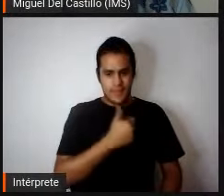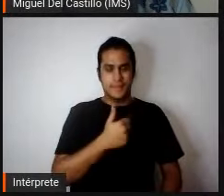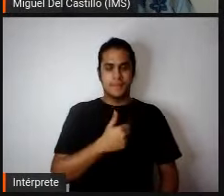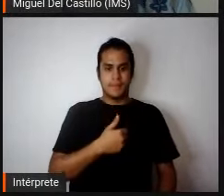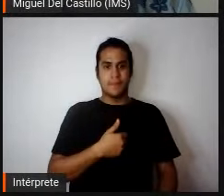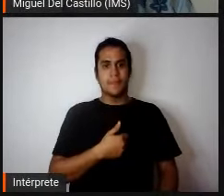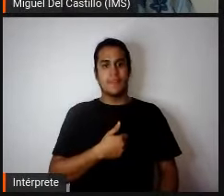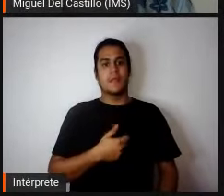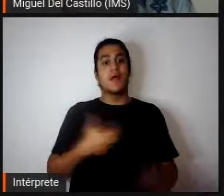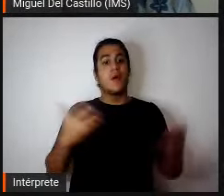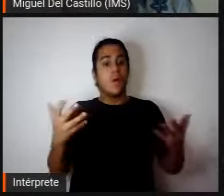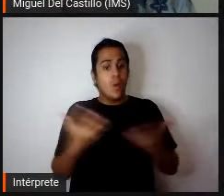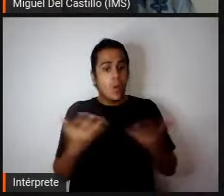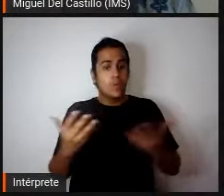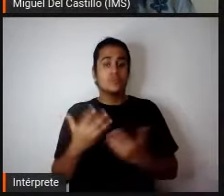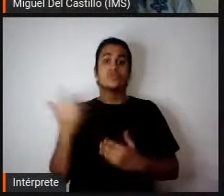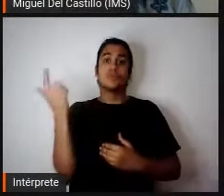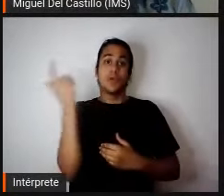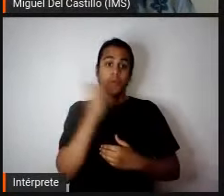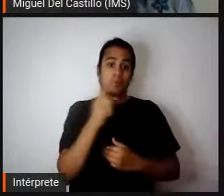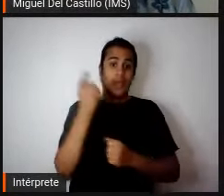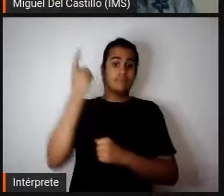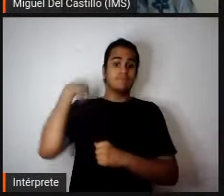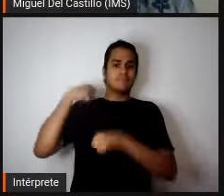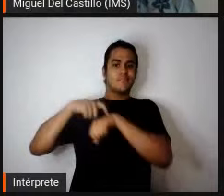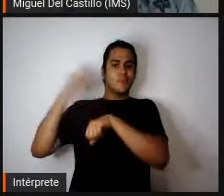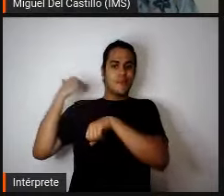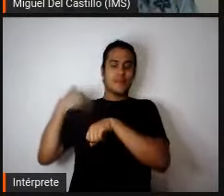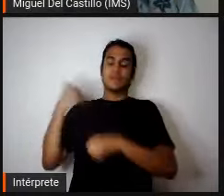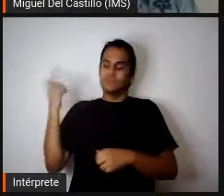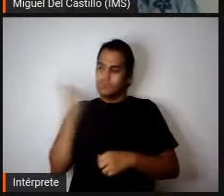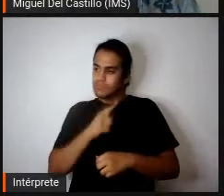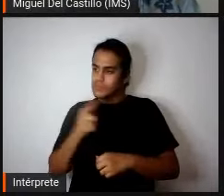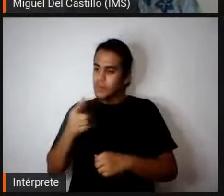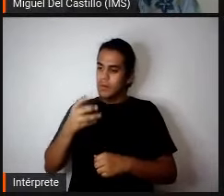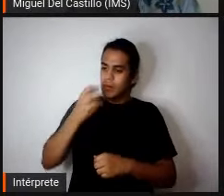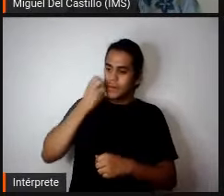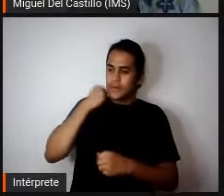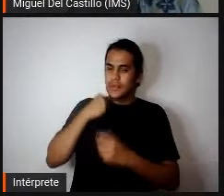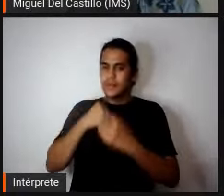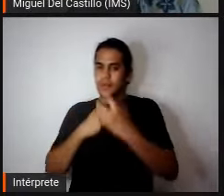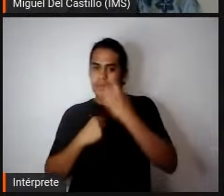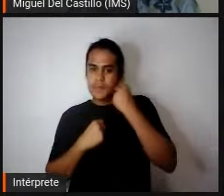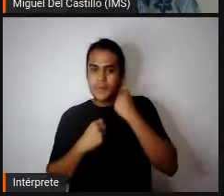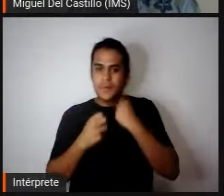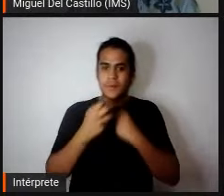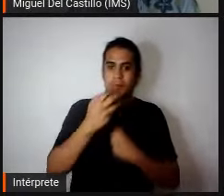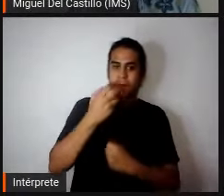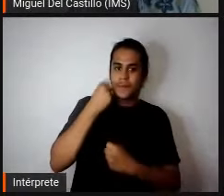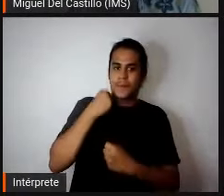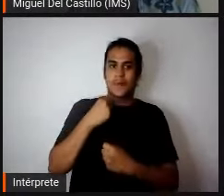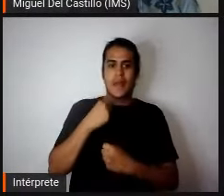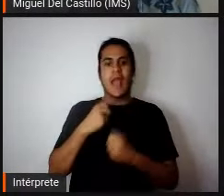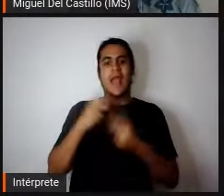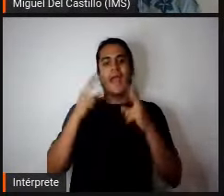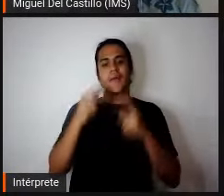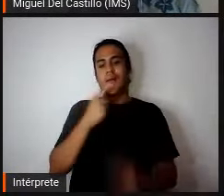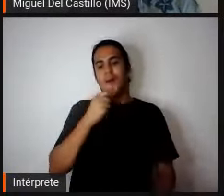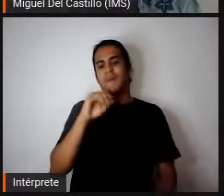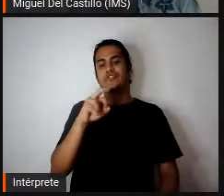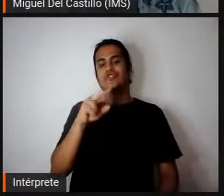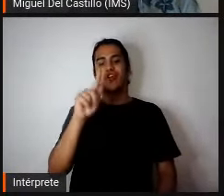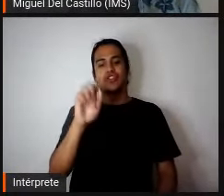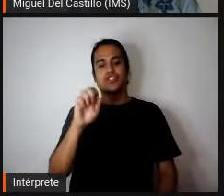captar momentos que eu acho que se adequam, digamos, era o Jorge Amado em pessoa. Né?